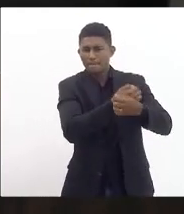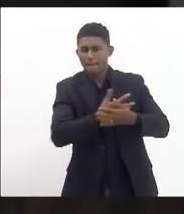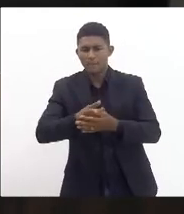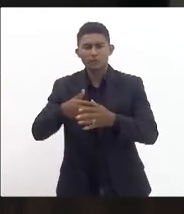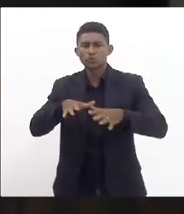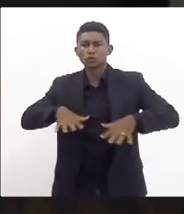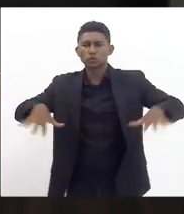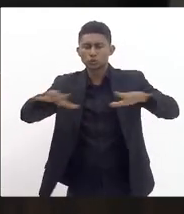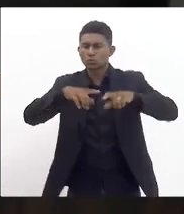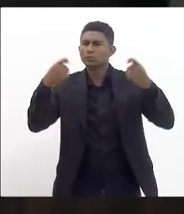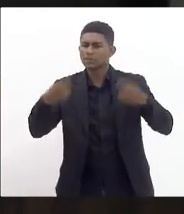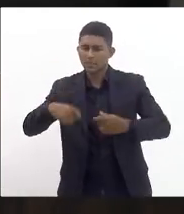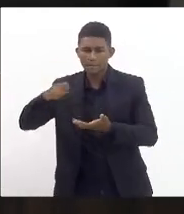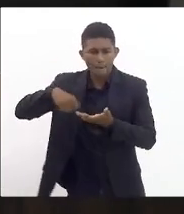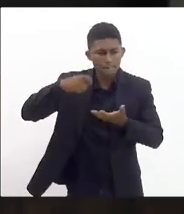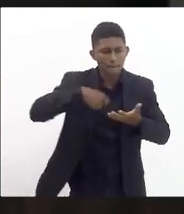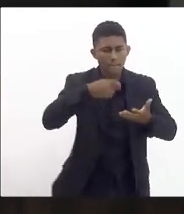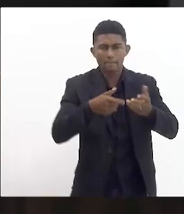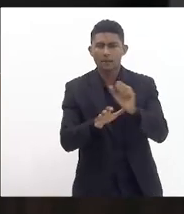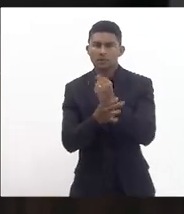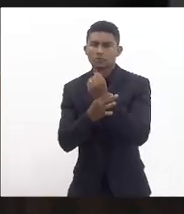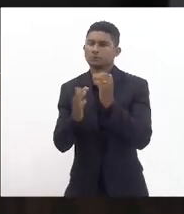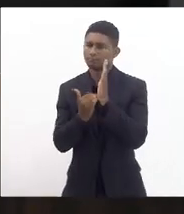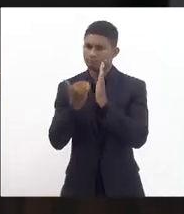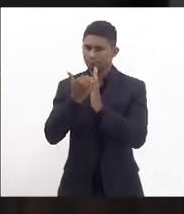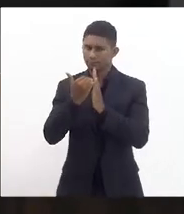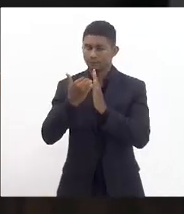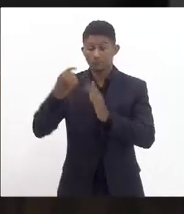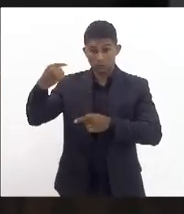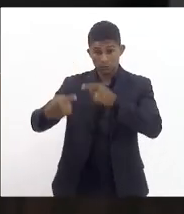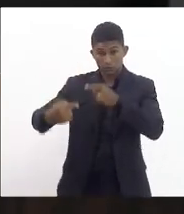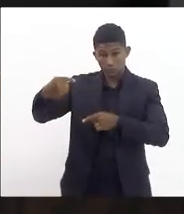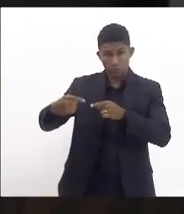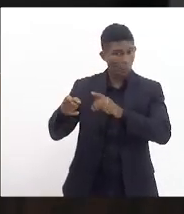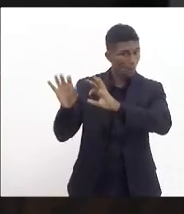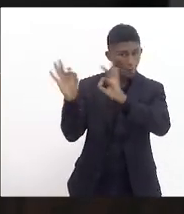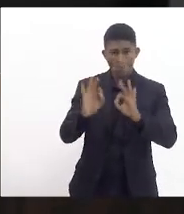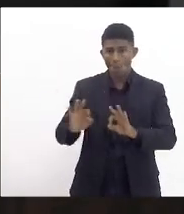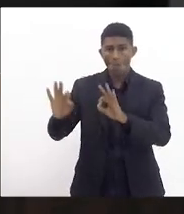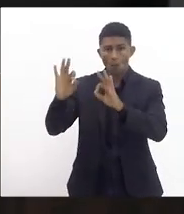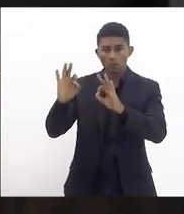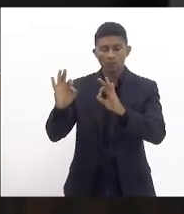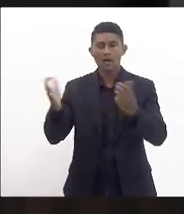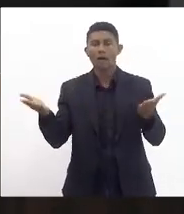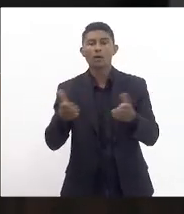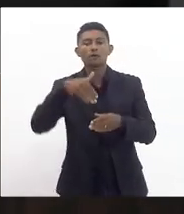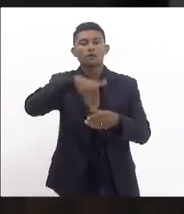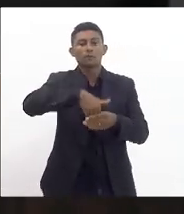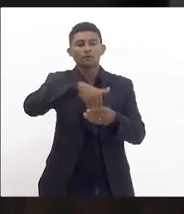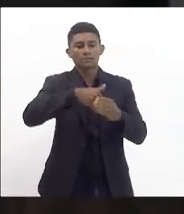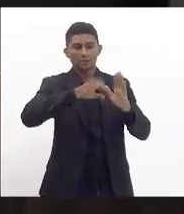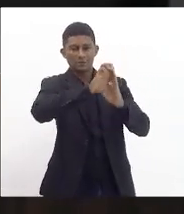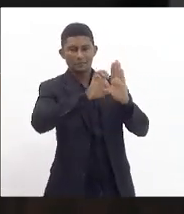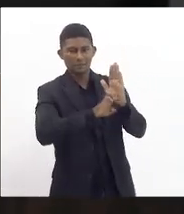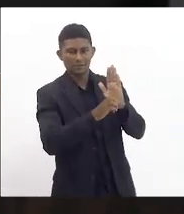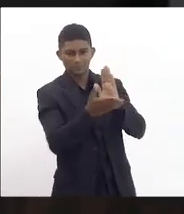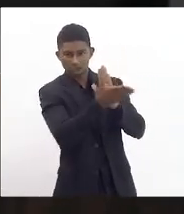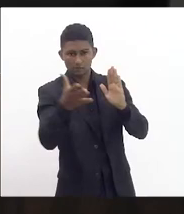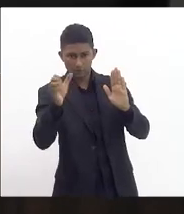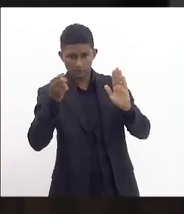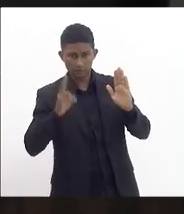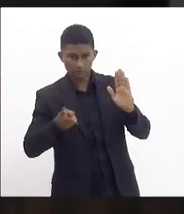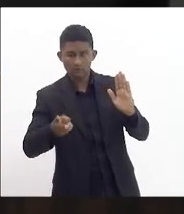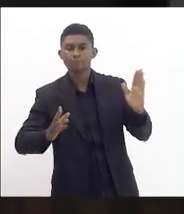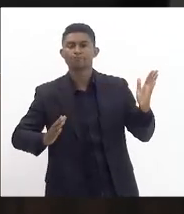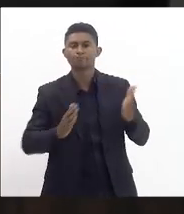nutricional. Em discussão, não havendo quem queira discutir, encerra a discussão. Em votação, a emenda de redação. Senhores que aprovam, permaneçam como estão, aprovado. Em